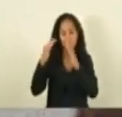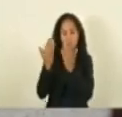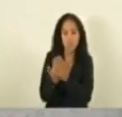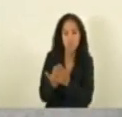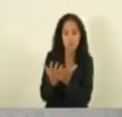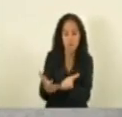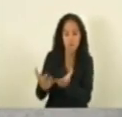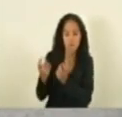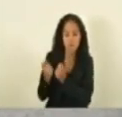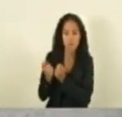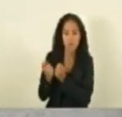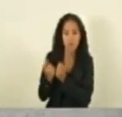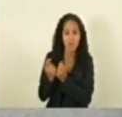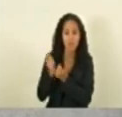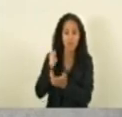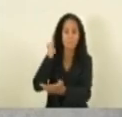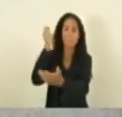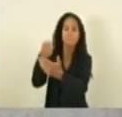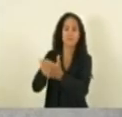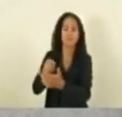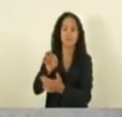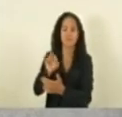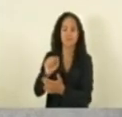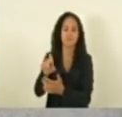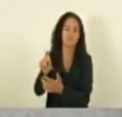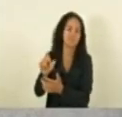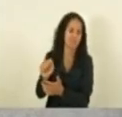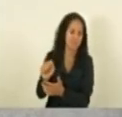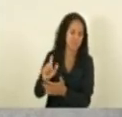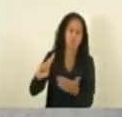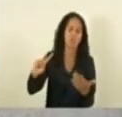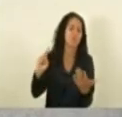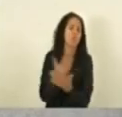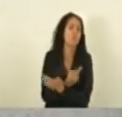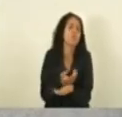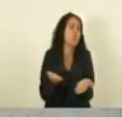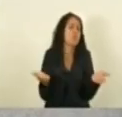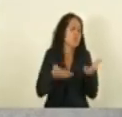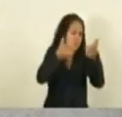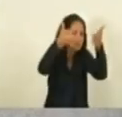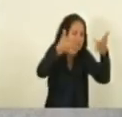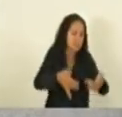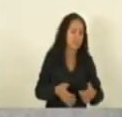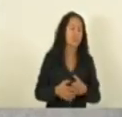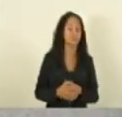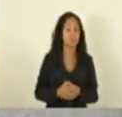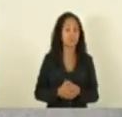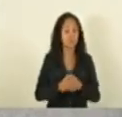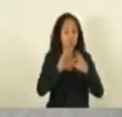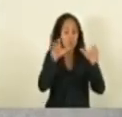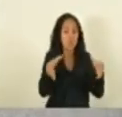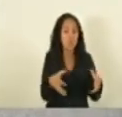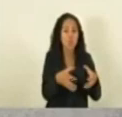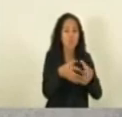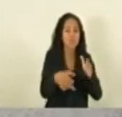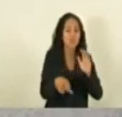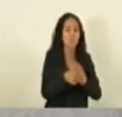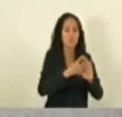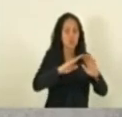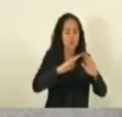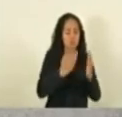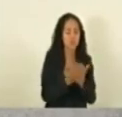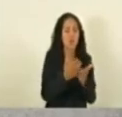ser usados para pagar essas taxas. Por quê? O que que acontece hoje? O conselho de escola é que é responsável